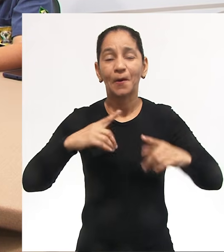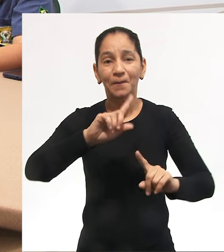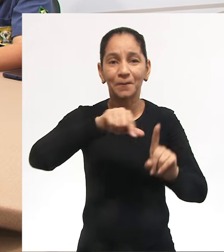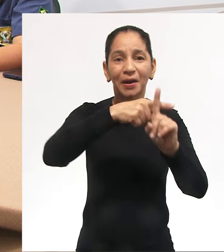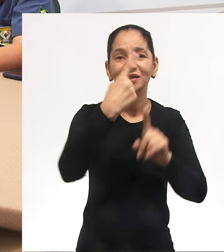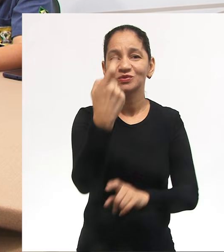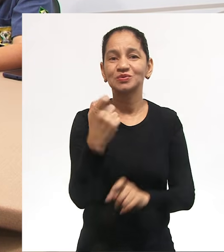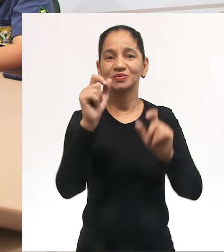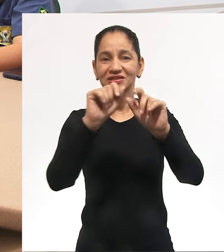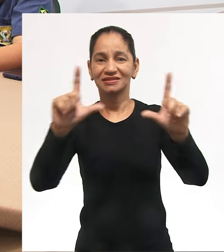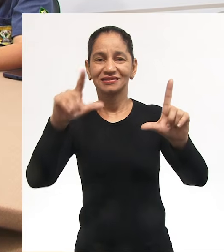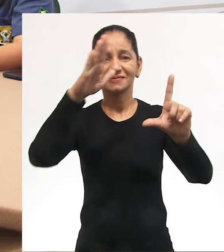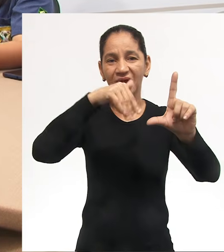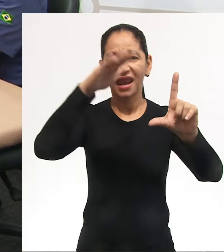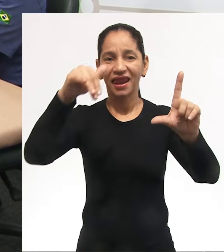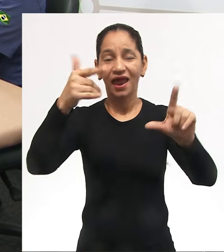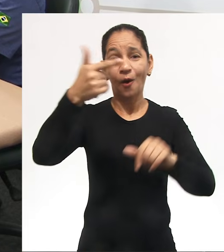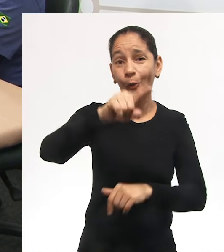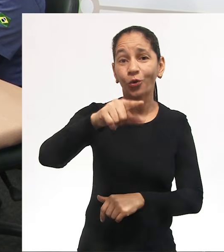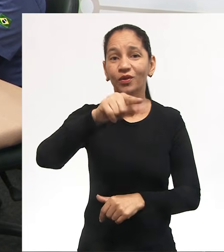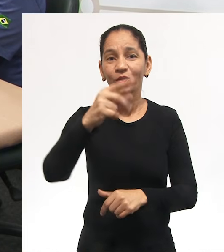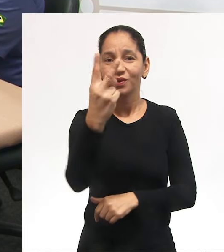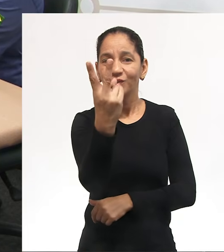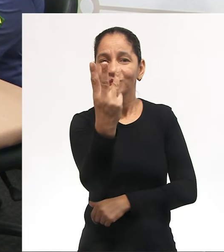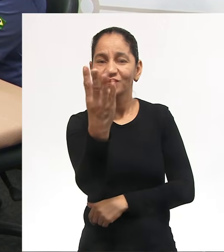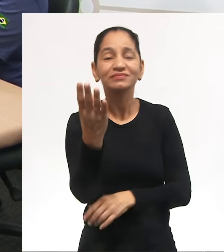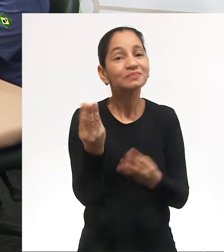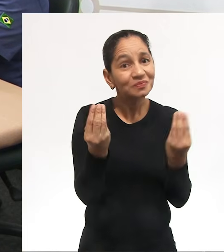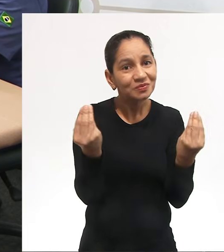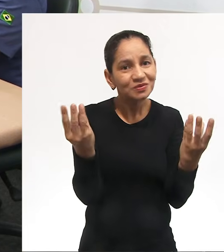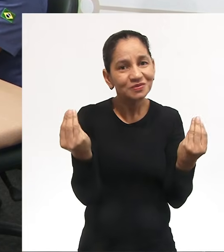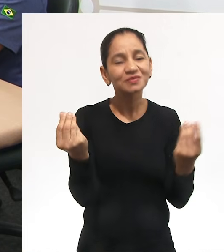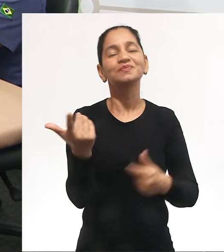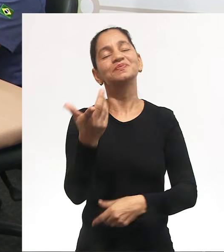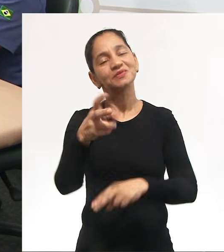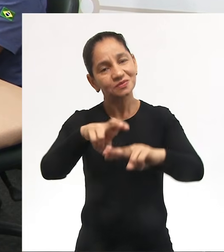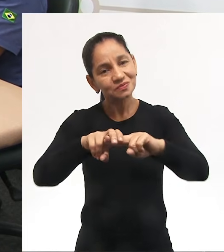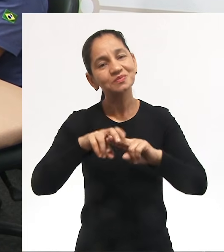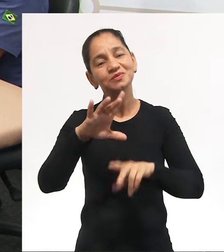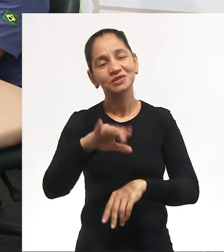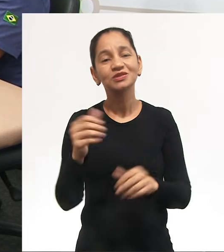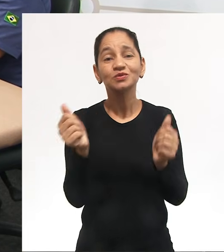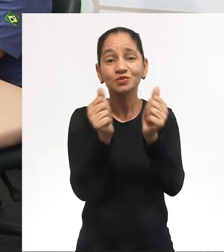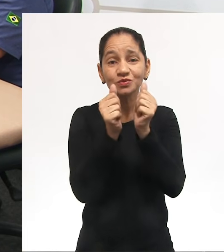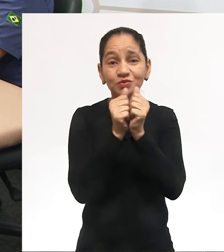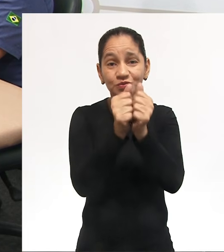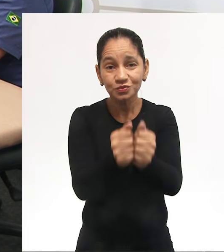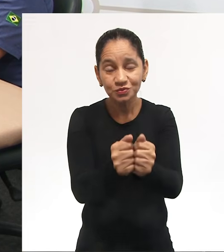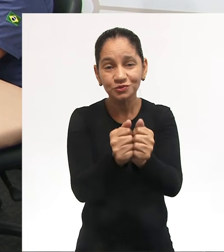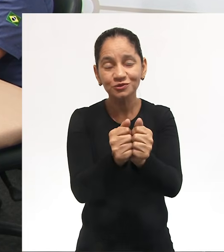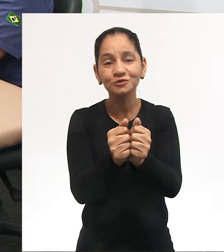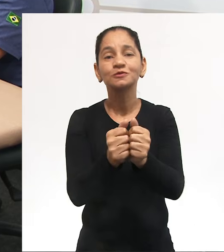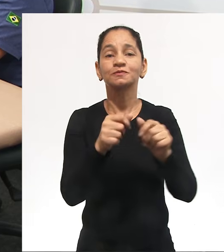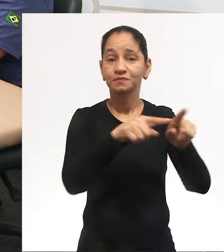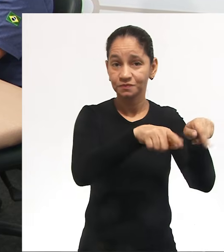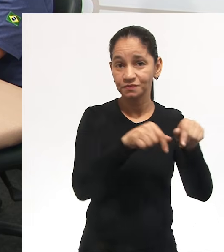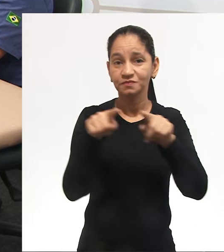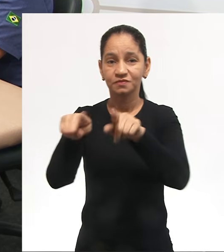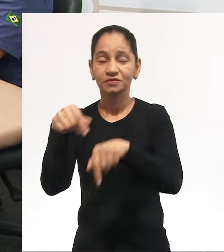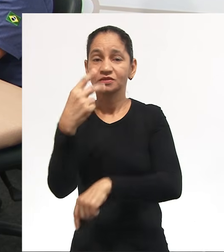assim... como é que você diz? Ansiosos para fazer mais uma tela, né? E aí a